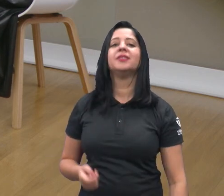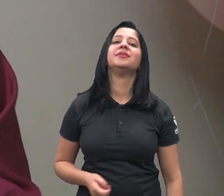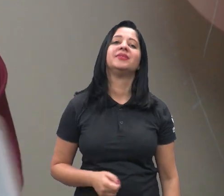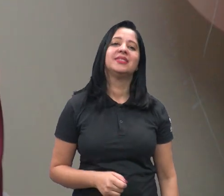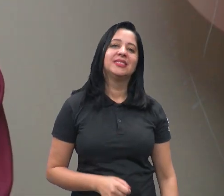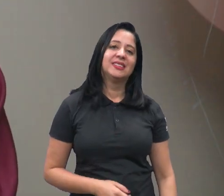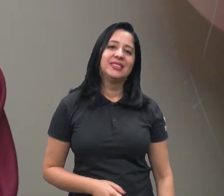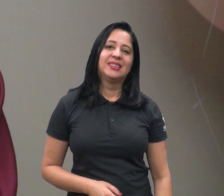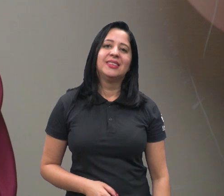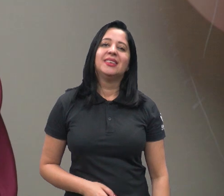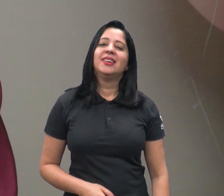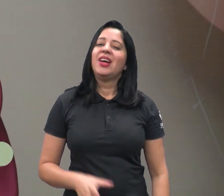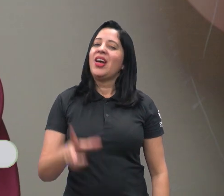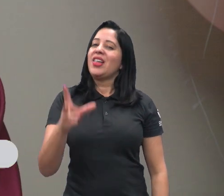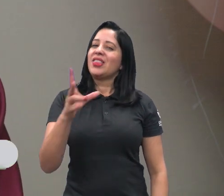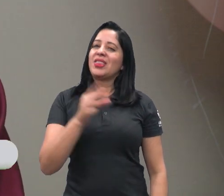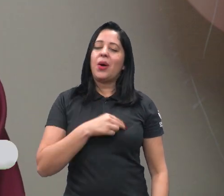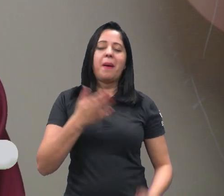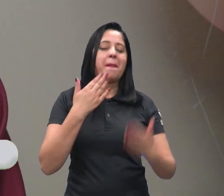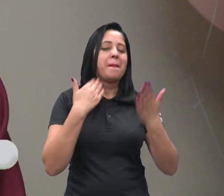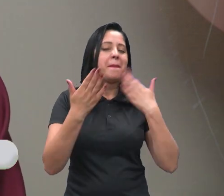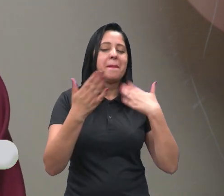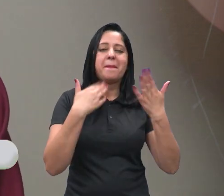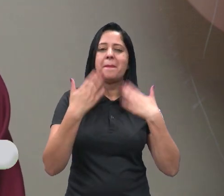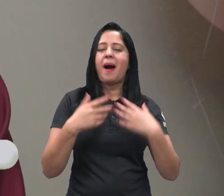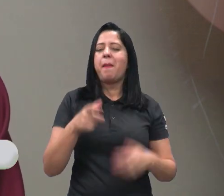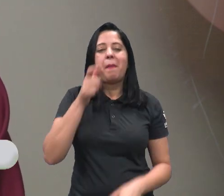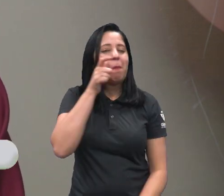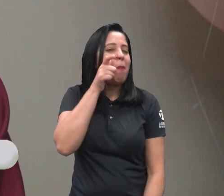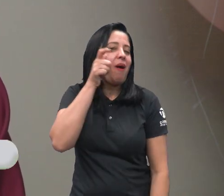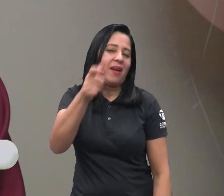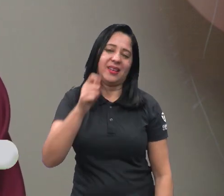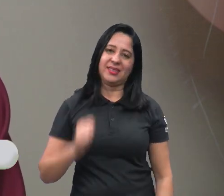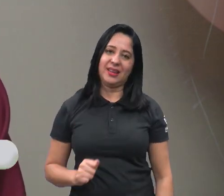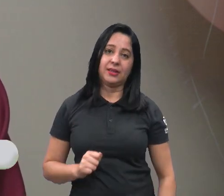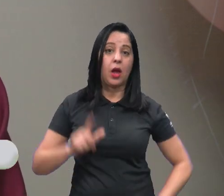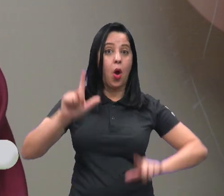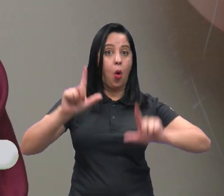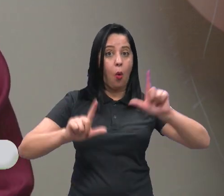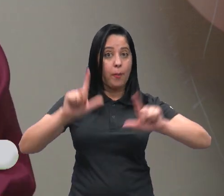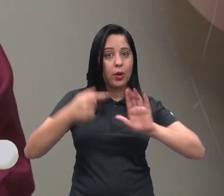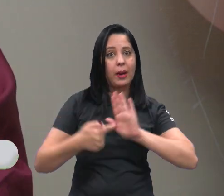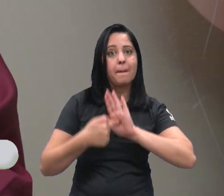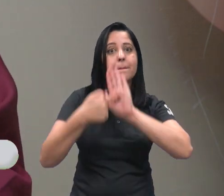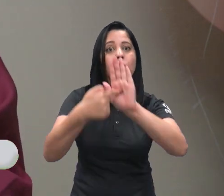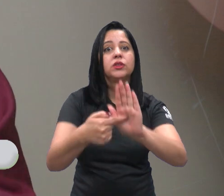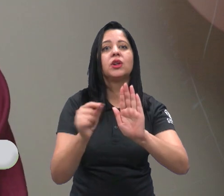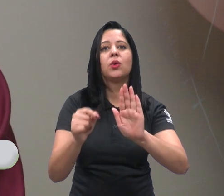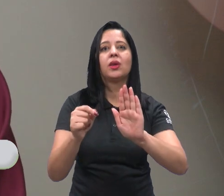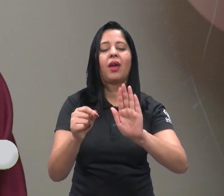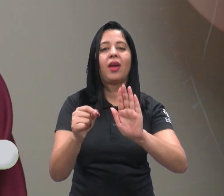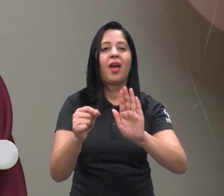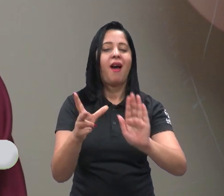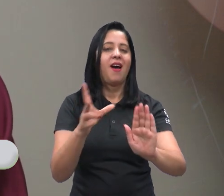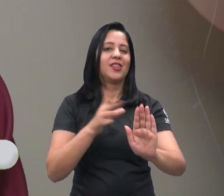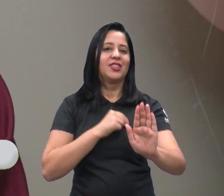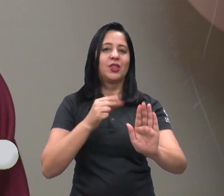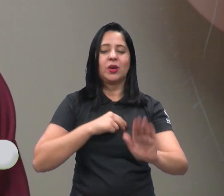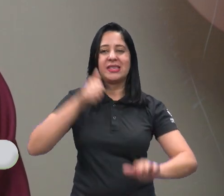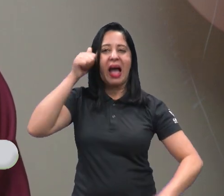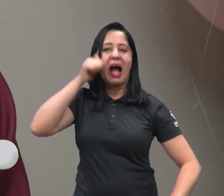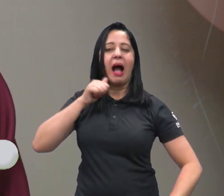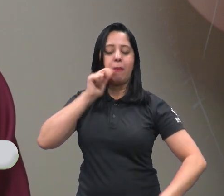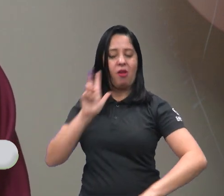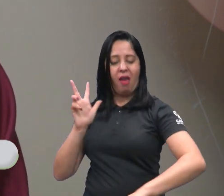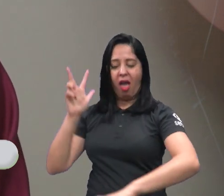Exatamente. Gente, que papo super interessante. No programa de hoje ficou evidente que há algo mágico quando uma mulher volta a